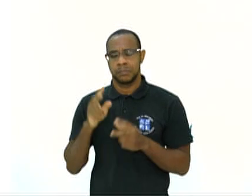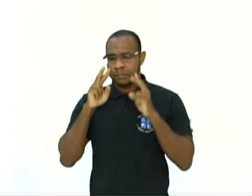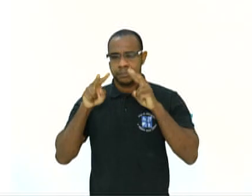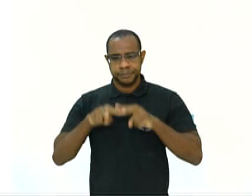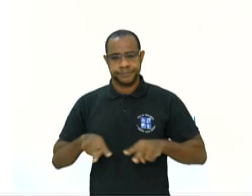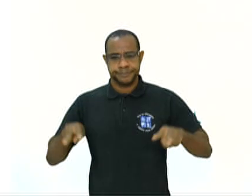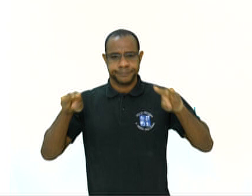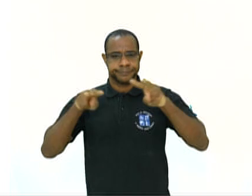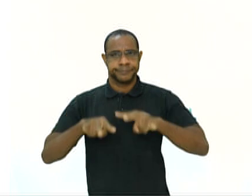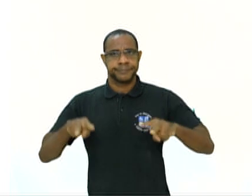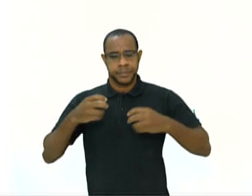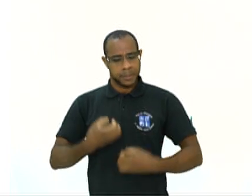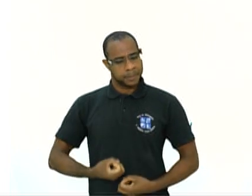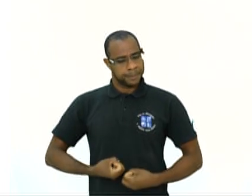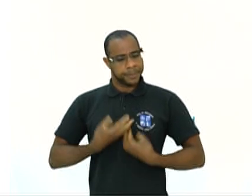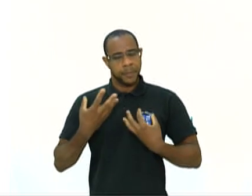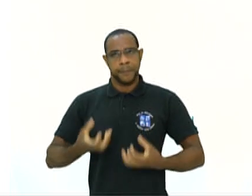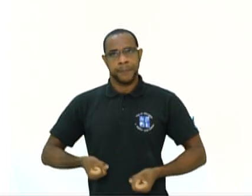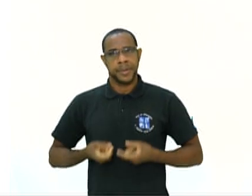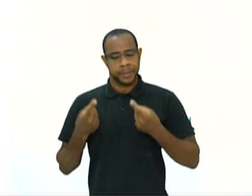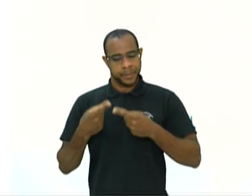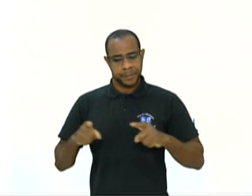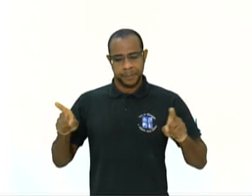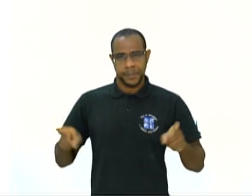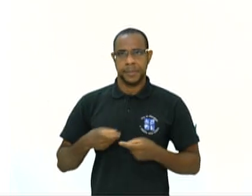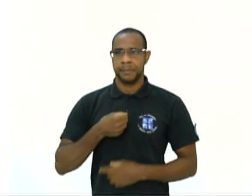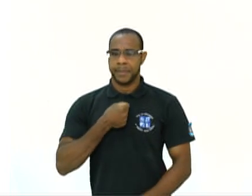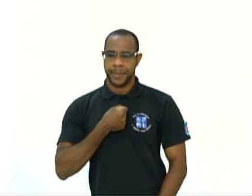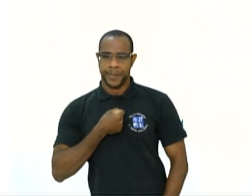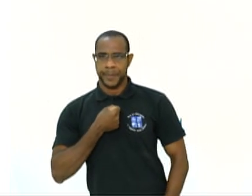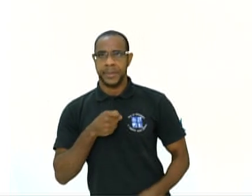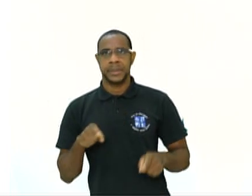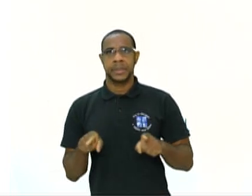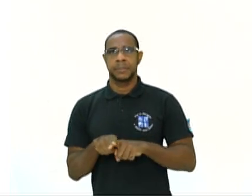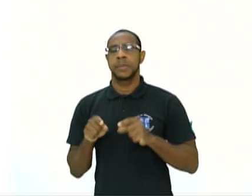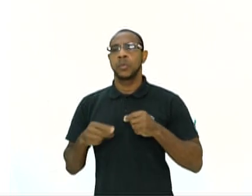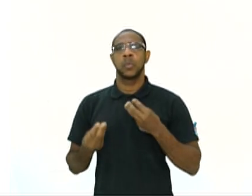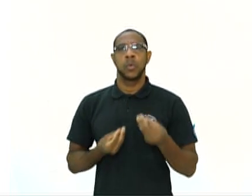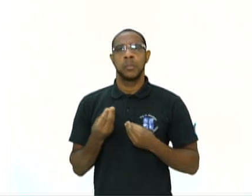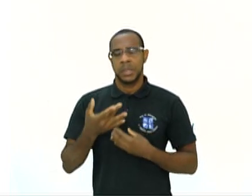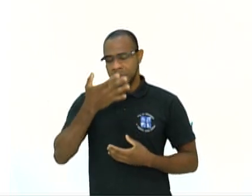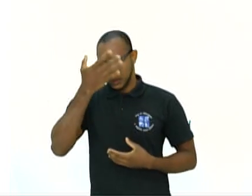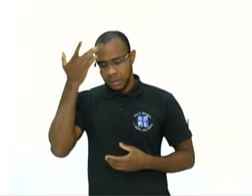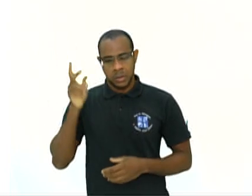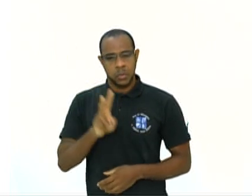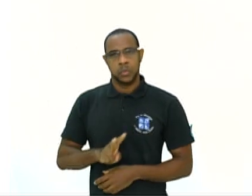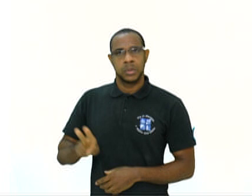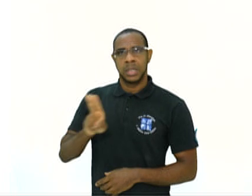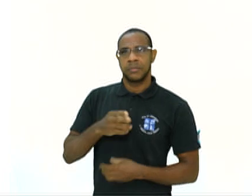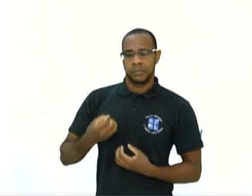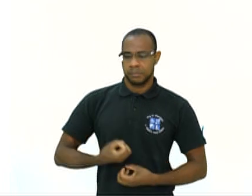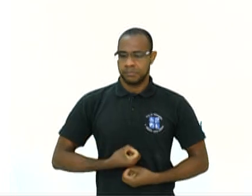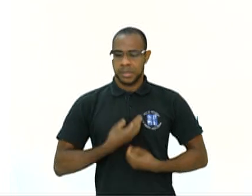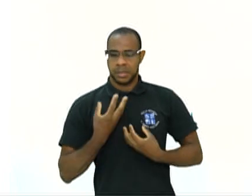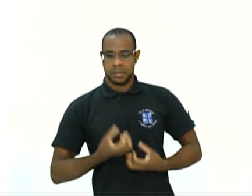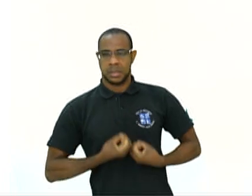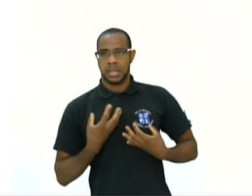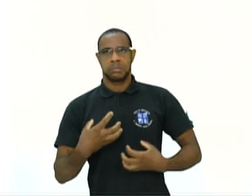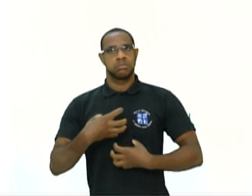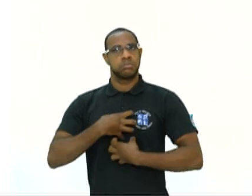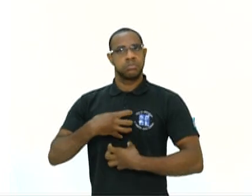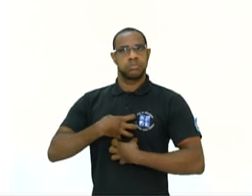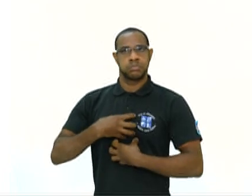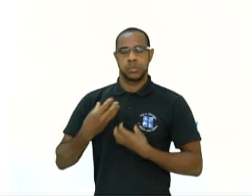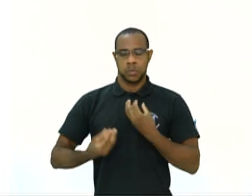analisamos através dos poemas, letra de música, discursos, como as pessoas usavam, como elas expressavam os seus